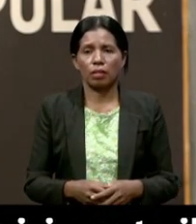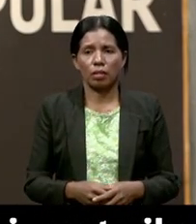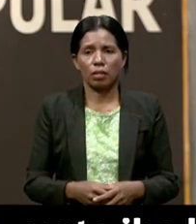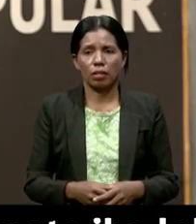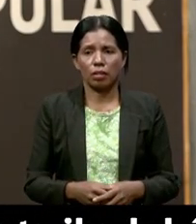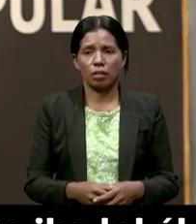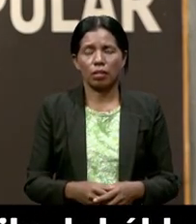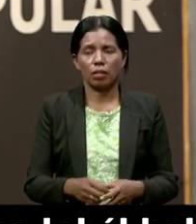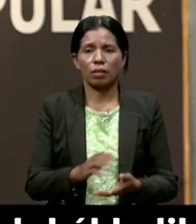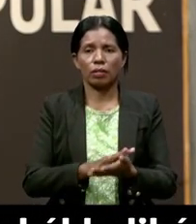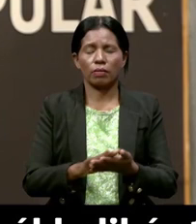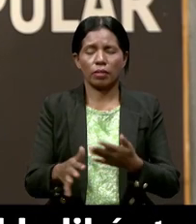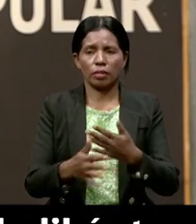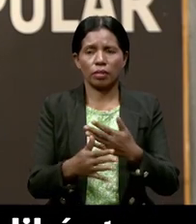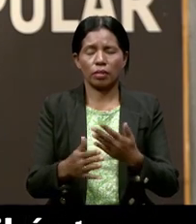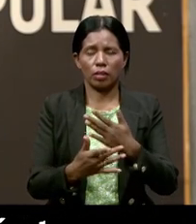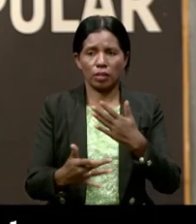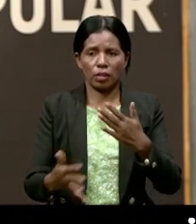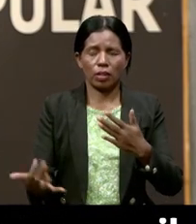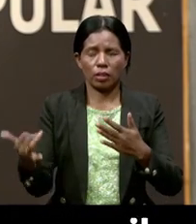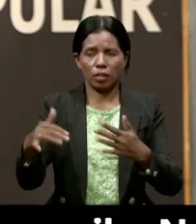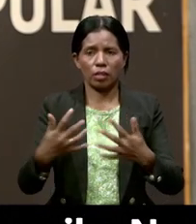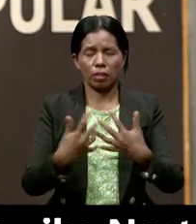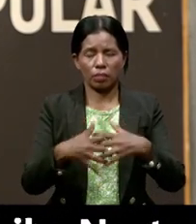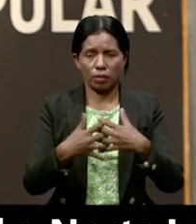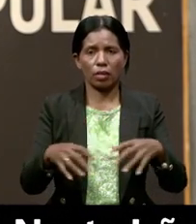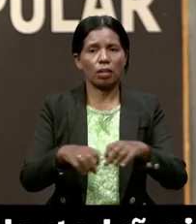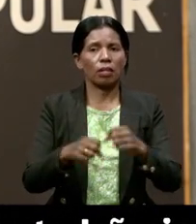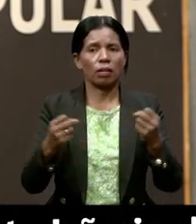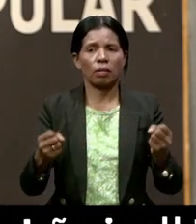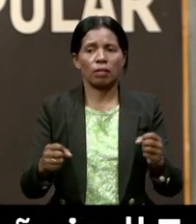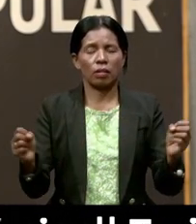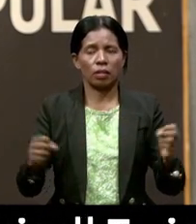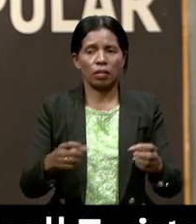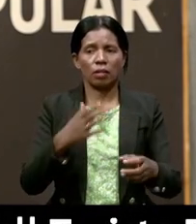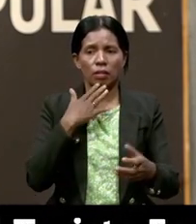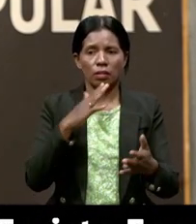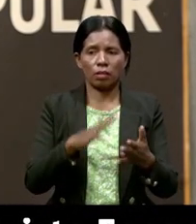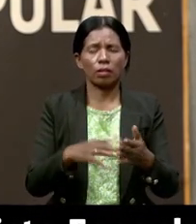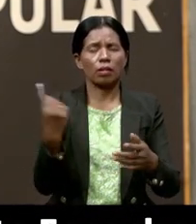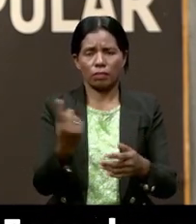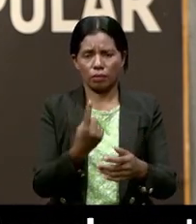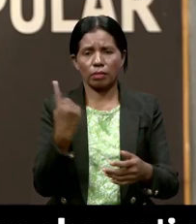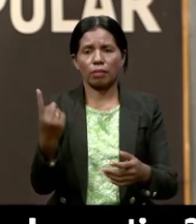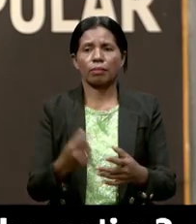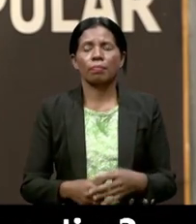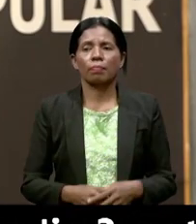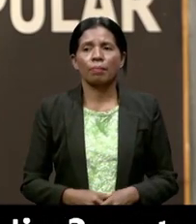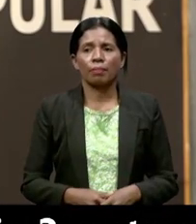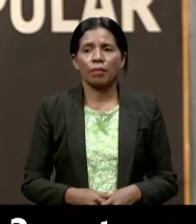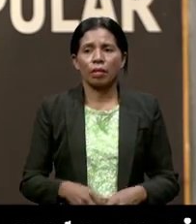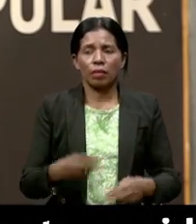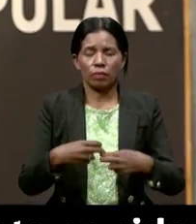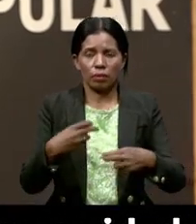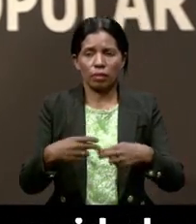fazer answer né da la ruma itine máquina né avaria la funciona né bebe antau desafio sir